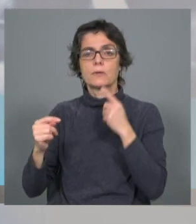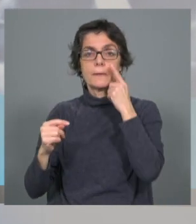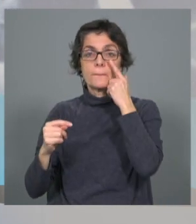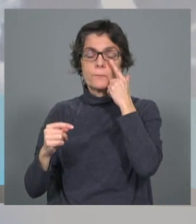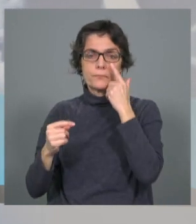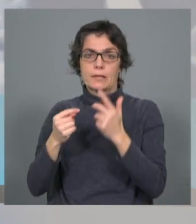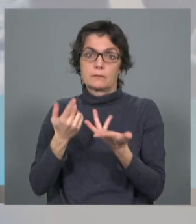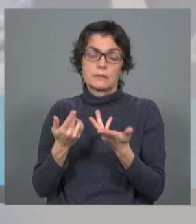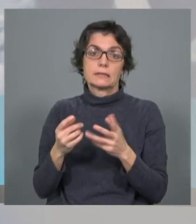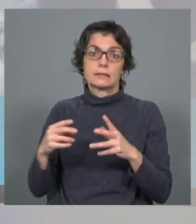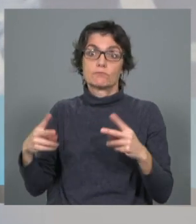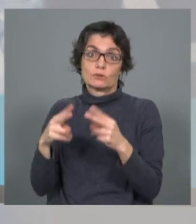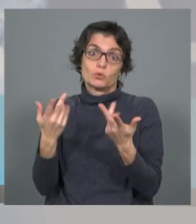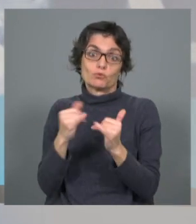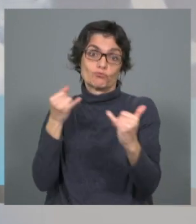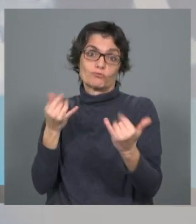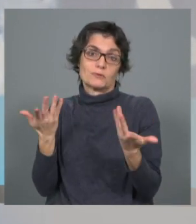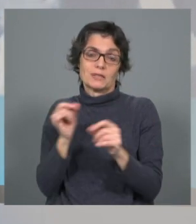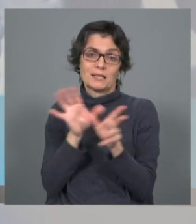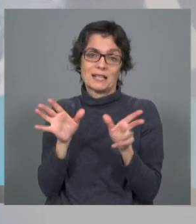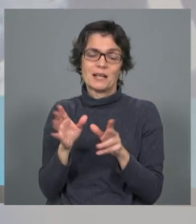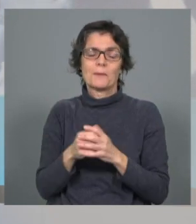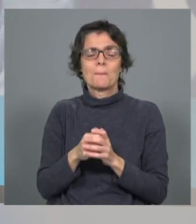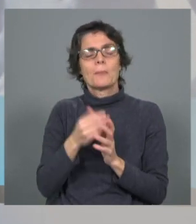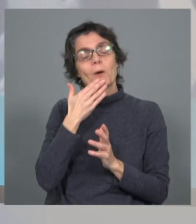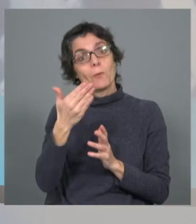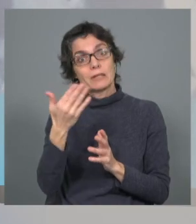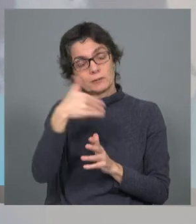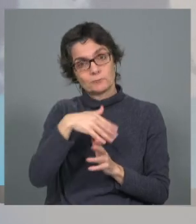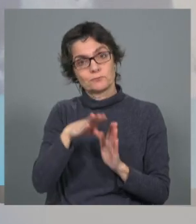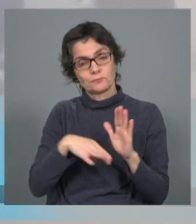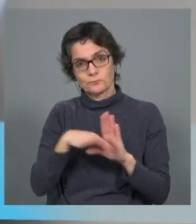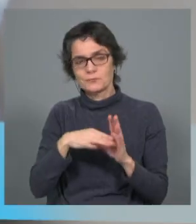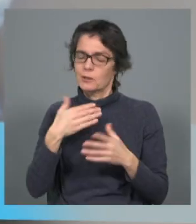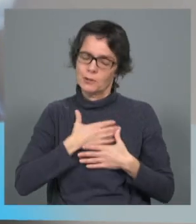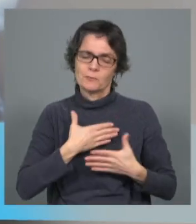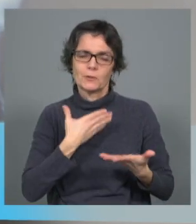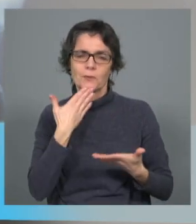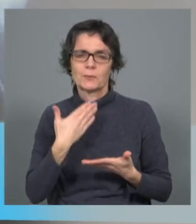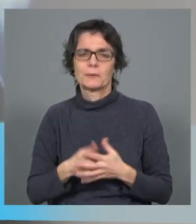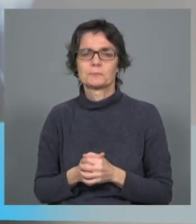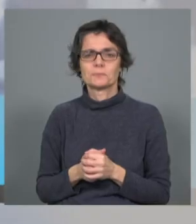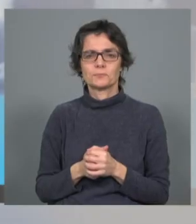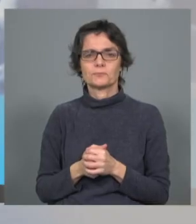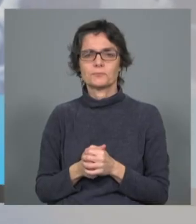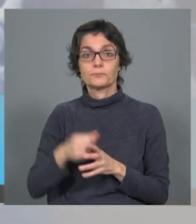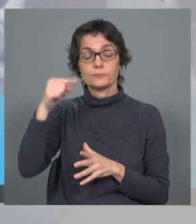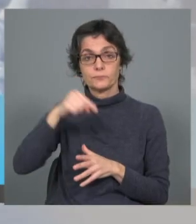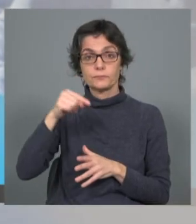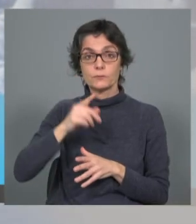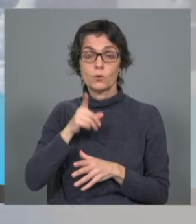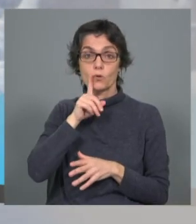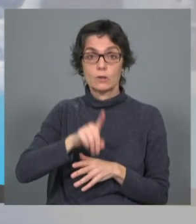que virtualmente, neste domingo. Juan Ambrosio, muito obrigado por ter estado aqui connosco. Hoje regressamos à